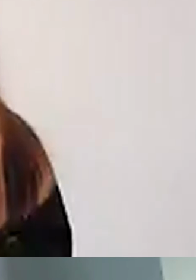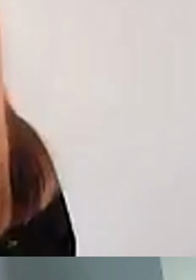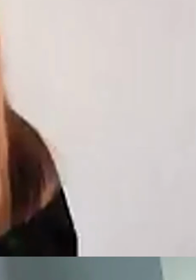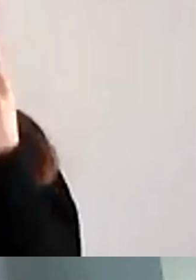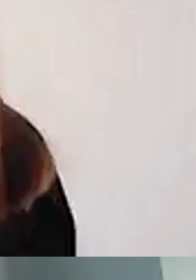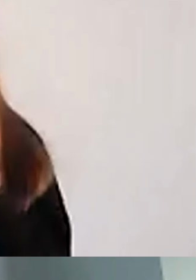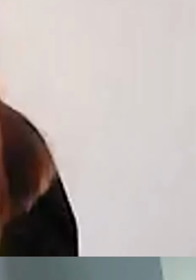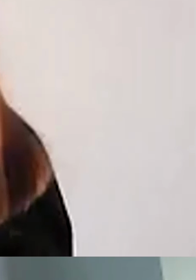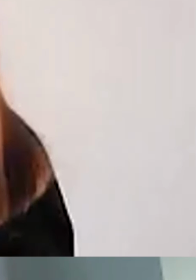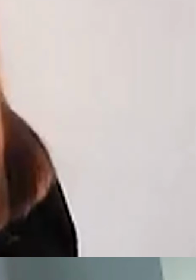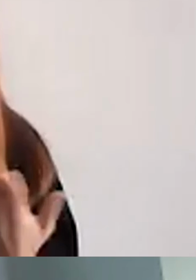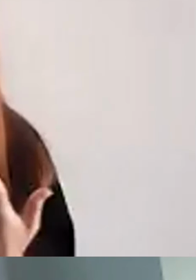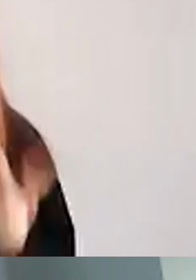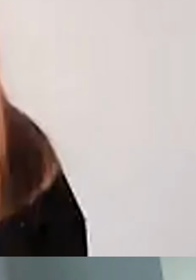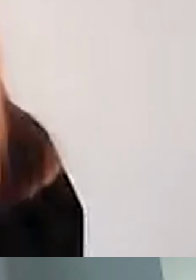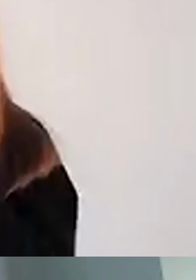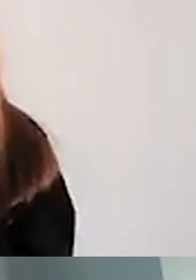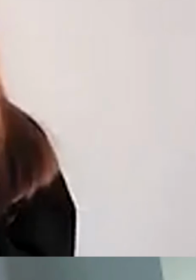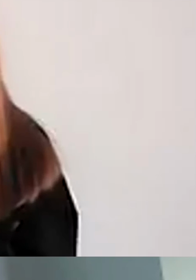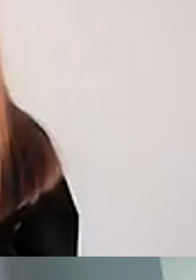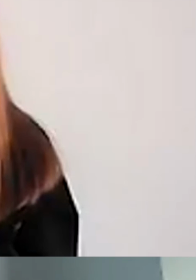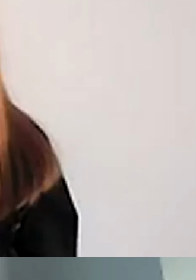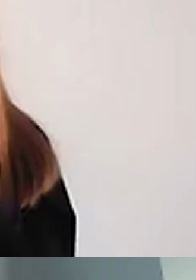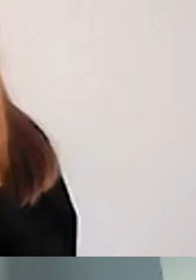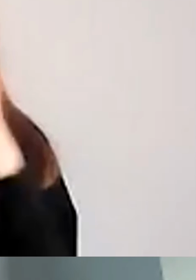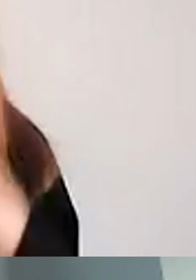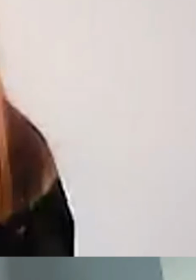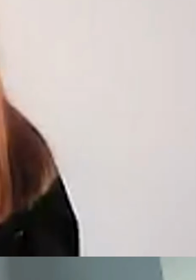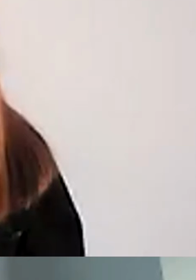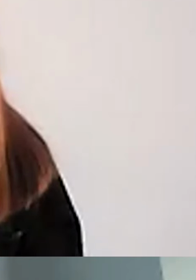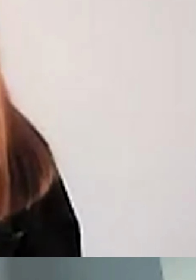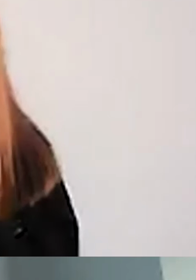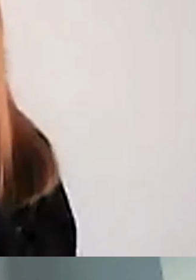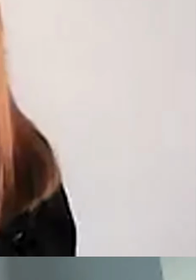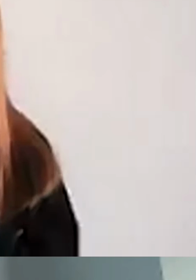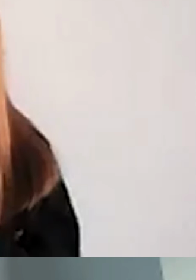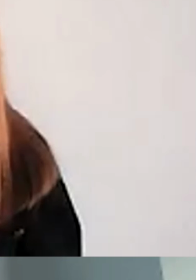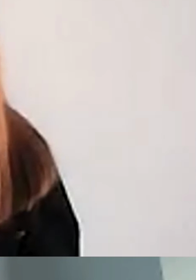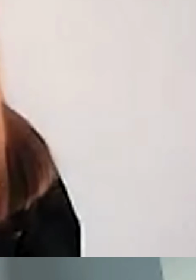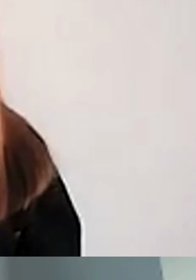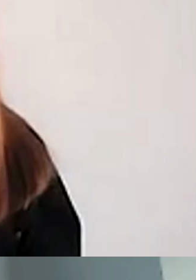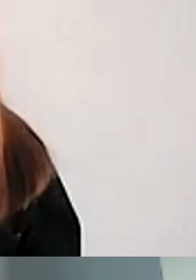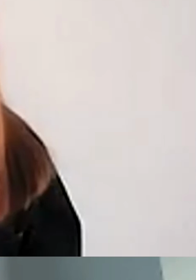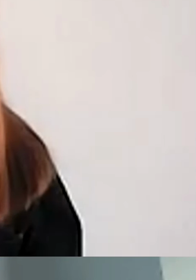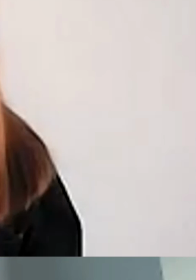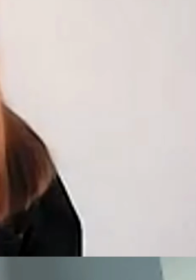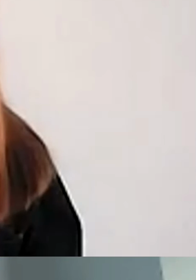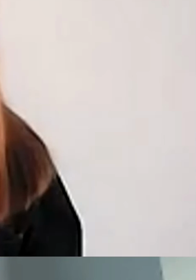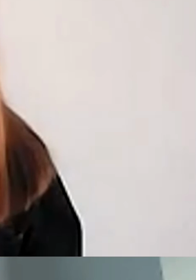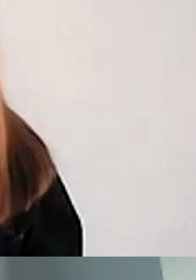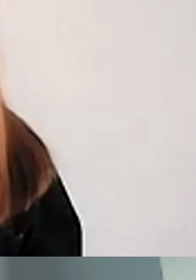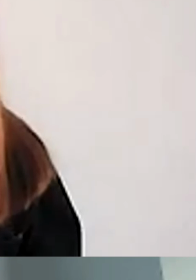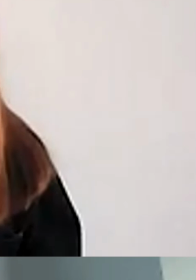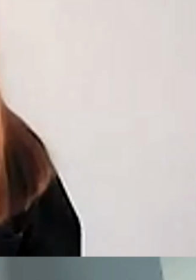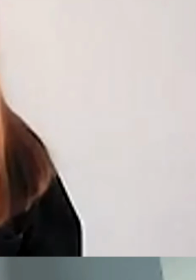sem mais demoras, passo a palavra ao meu colega de moderação, Dr. Paulo Pinto e Costa. Muito